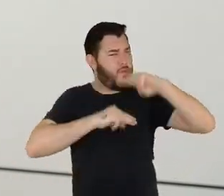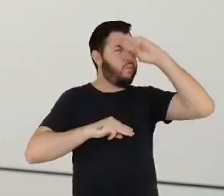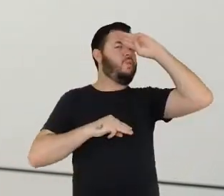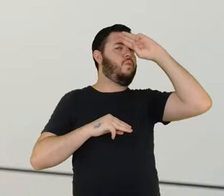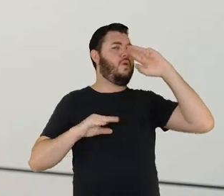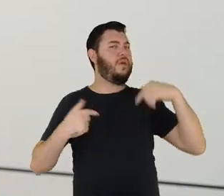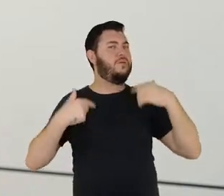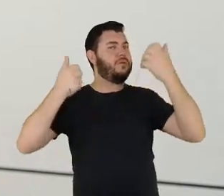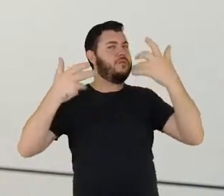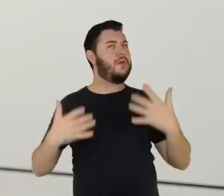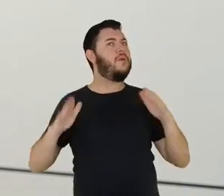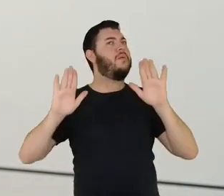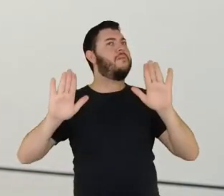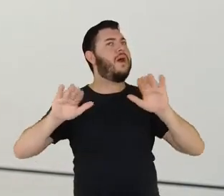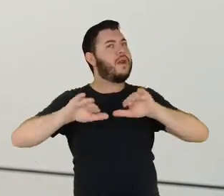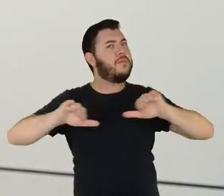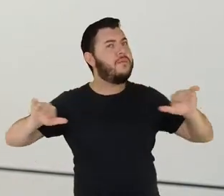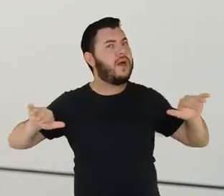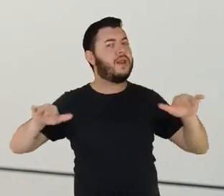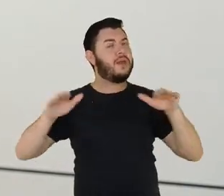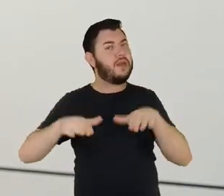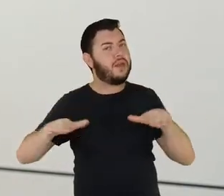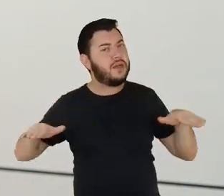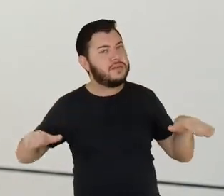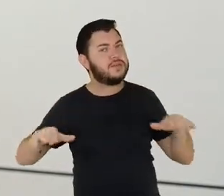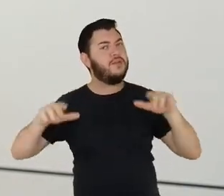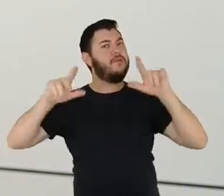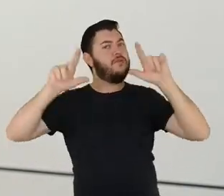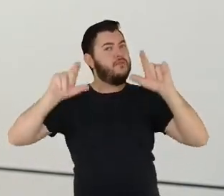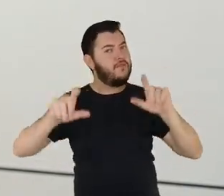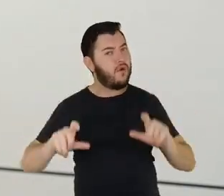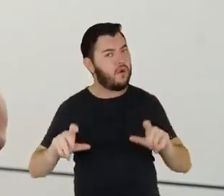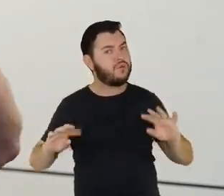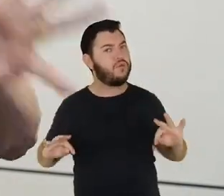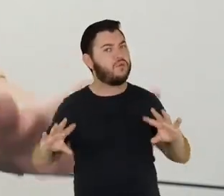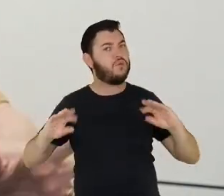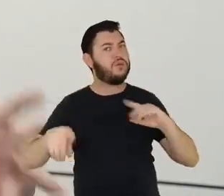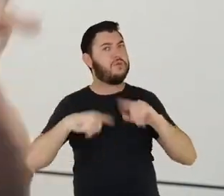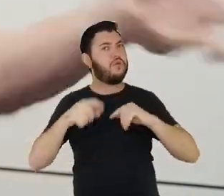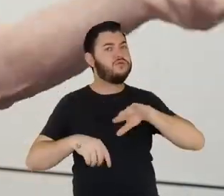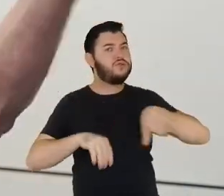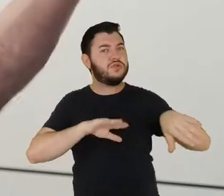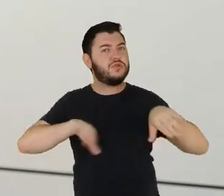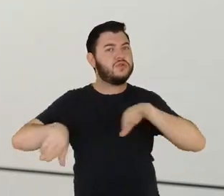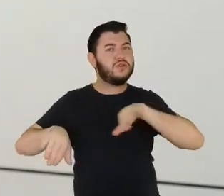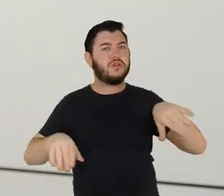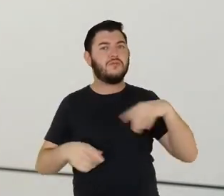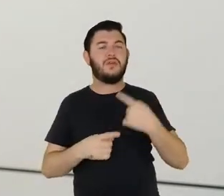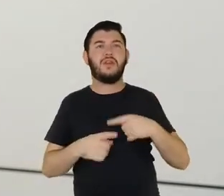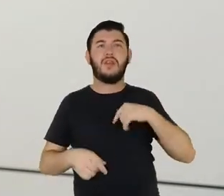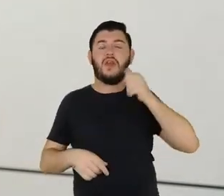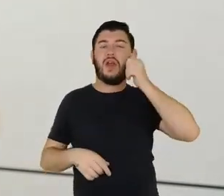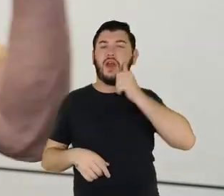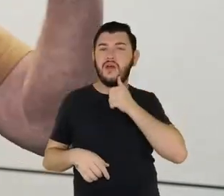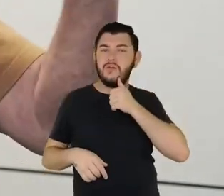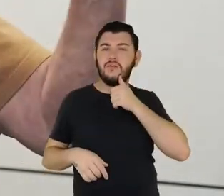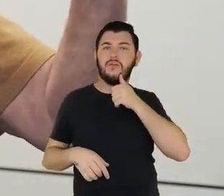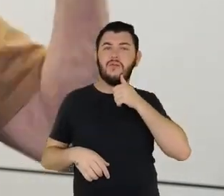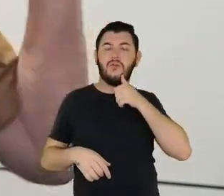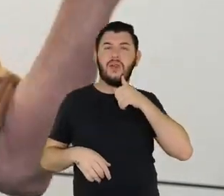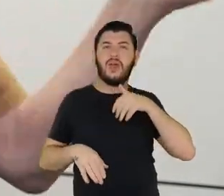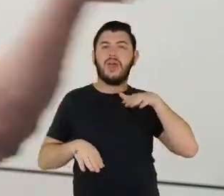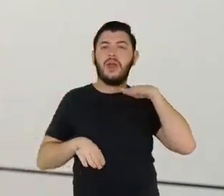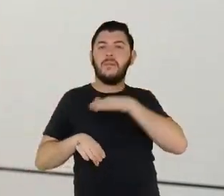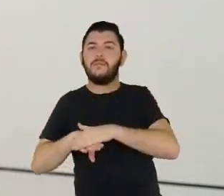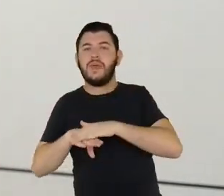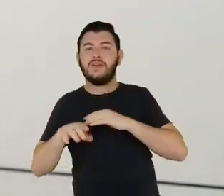as crianças. E aí vamos, porque tem sempre uma mulher que pisa no pé da outra. É verdade. E eu cheguei antes aqui primeiro, mesmo. me vira. Eu tô aqui tirando com